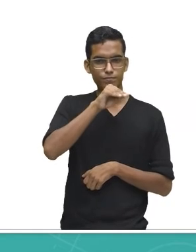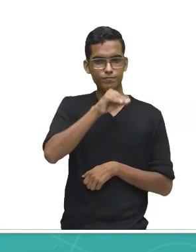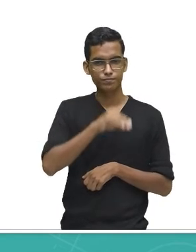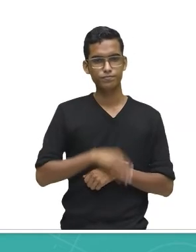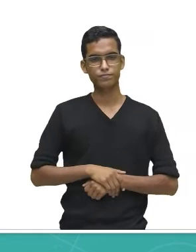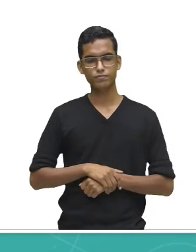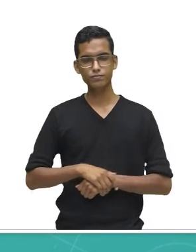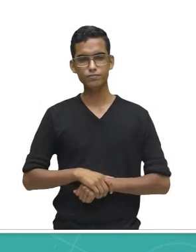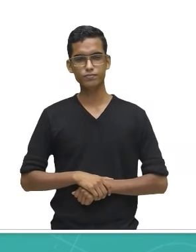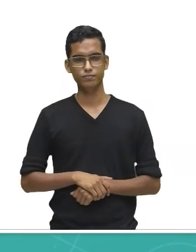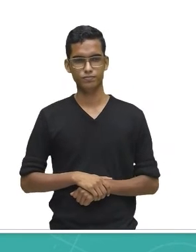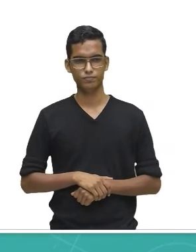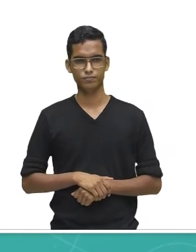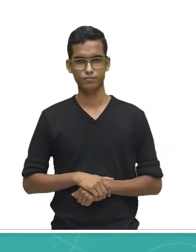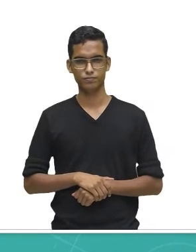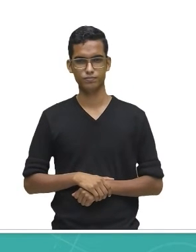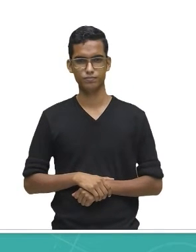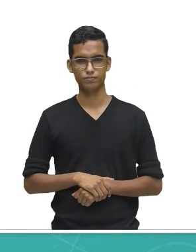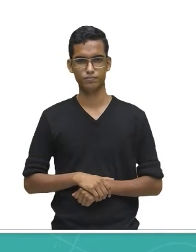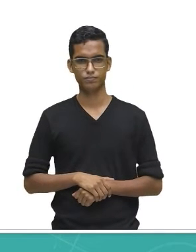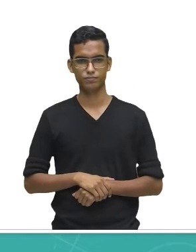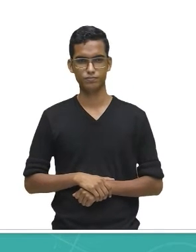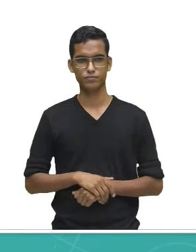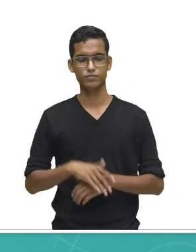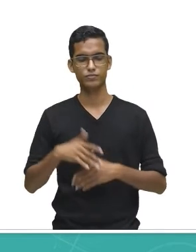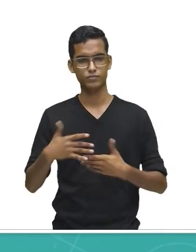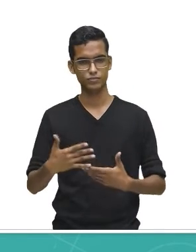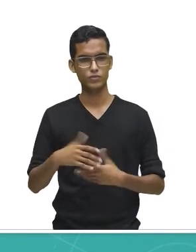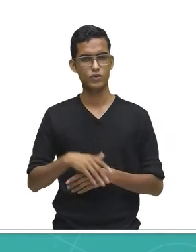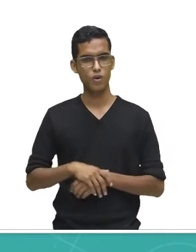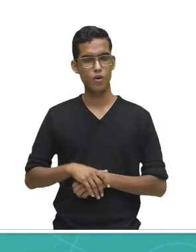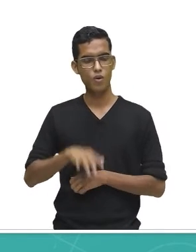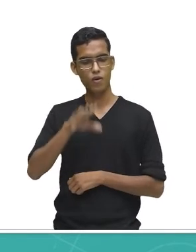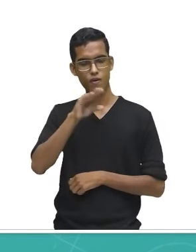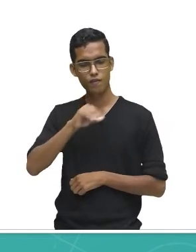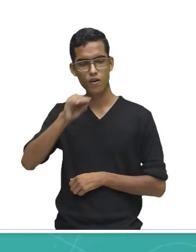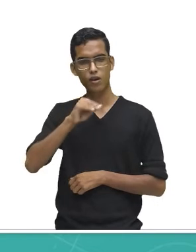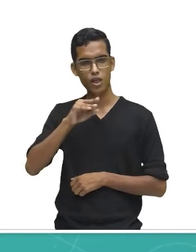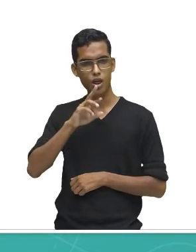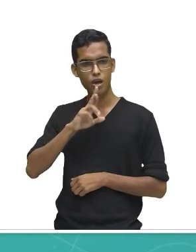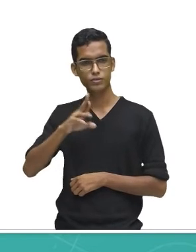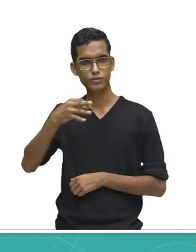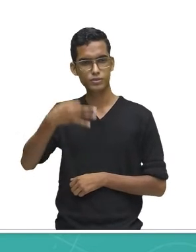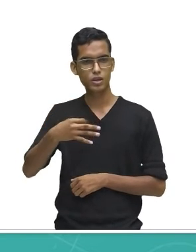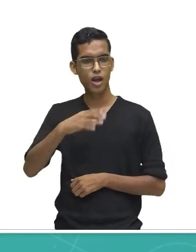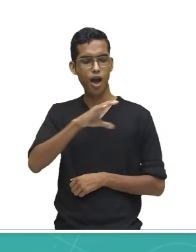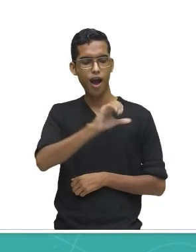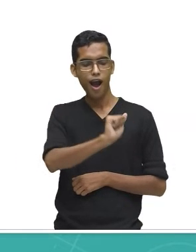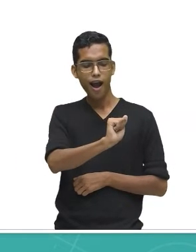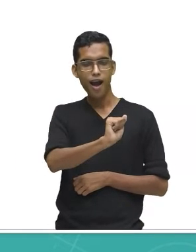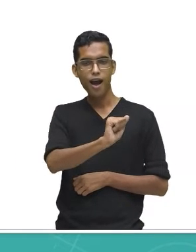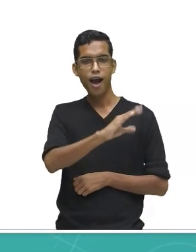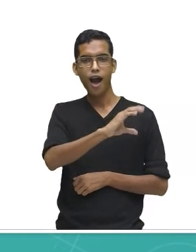pronúncia. Aí a pronúncia correta, café, né? Sapato,